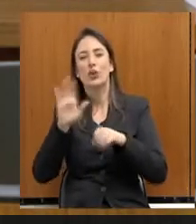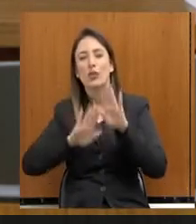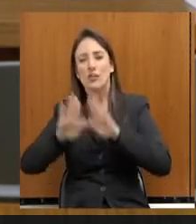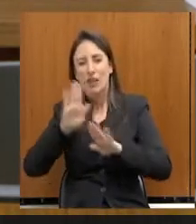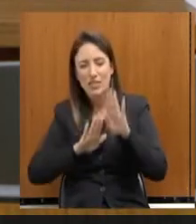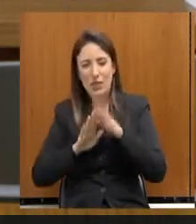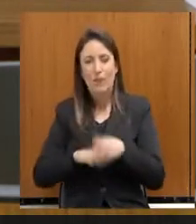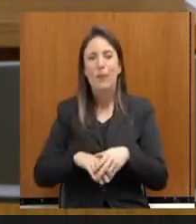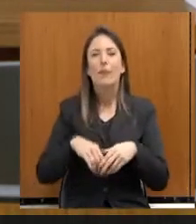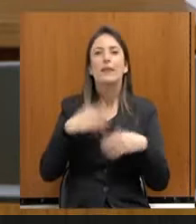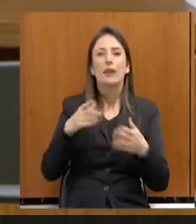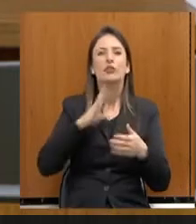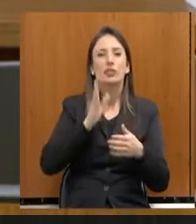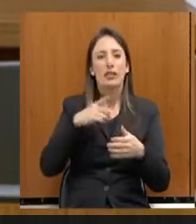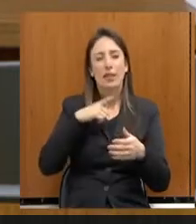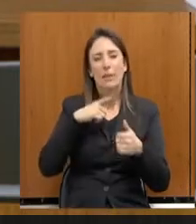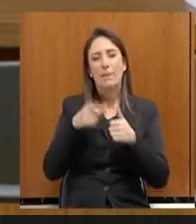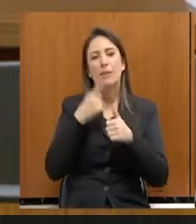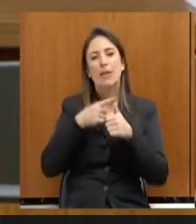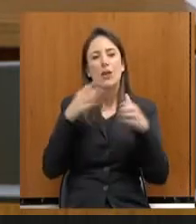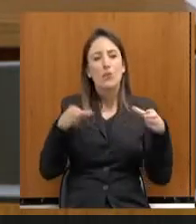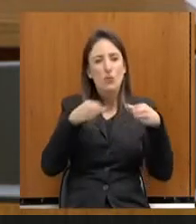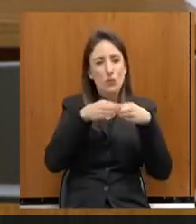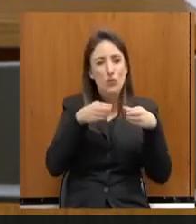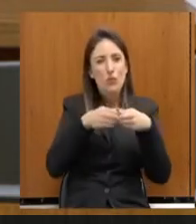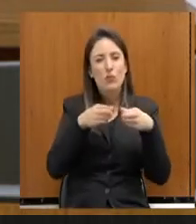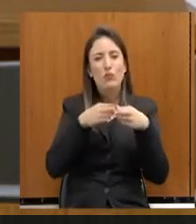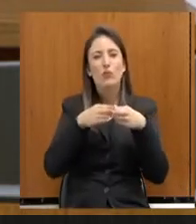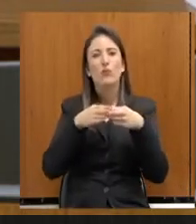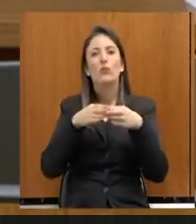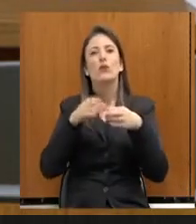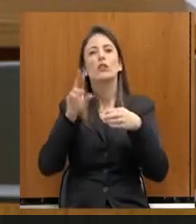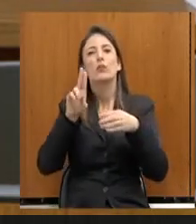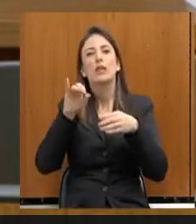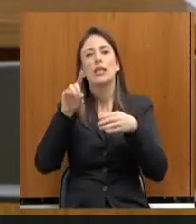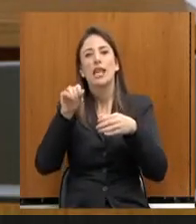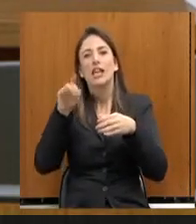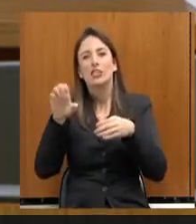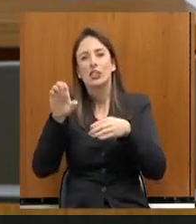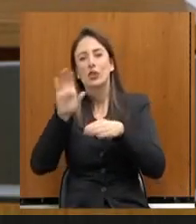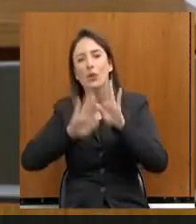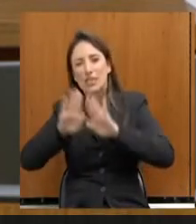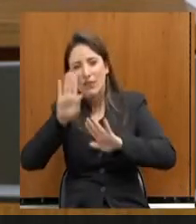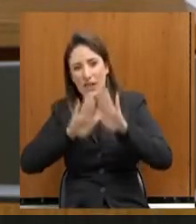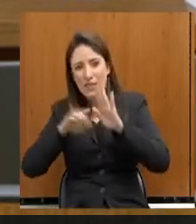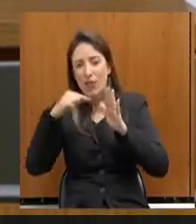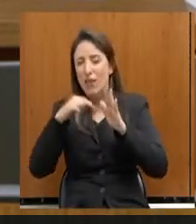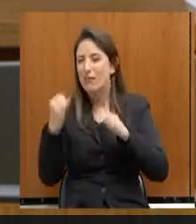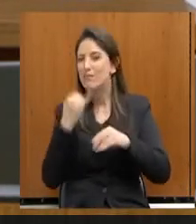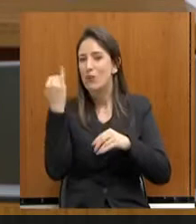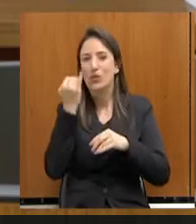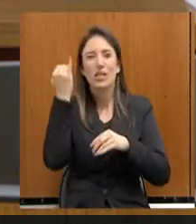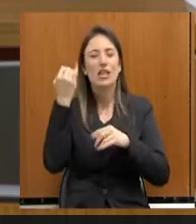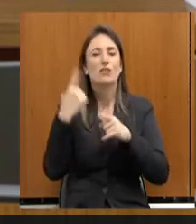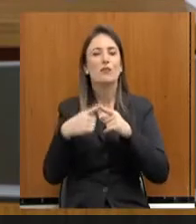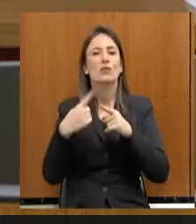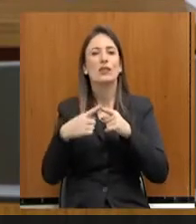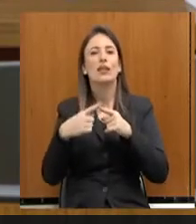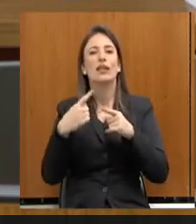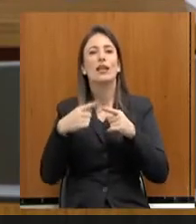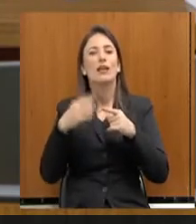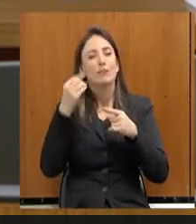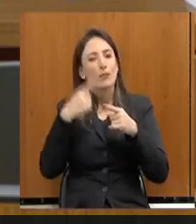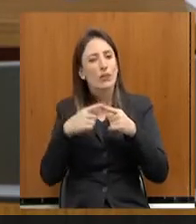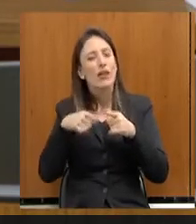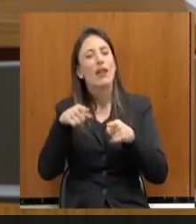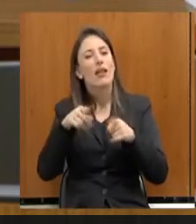primeiro a unidade de conservação que é um grupo importante é especialmente né pela riqueza das cavernas